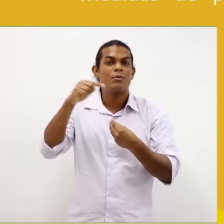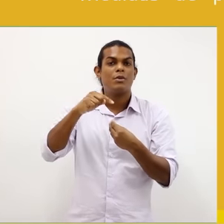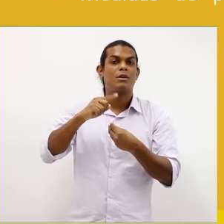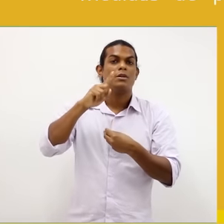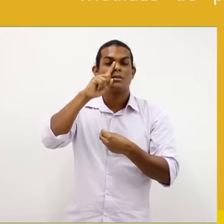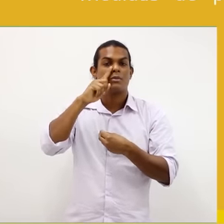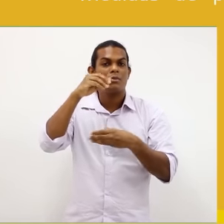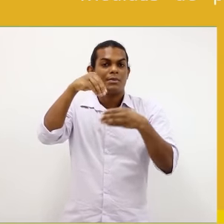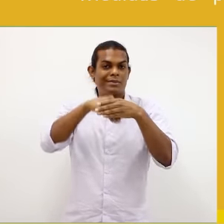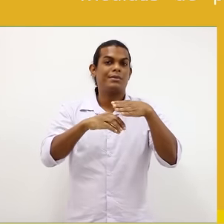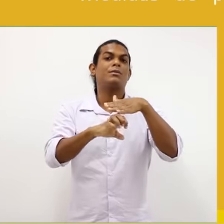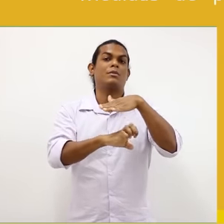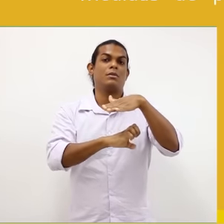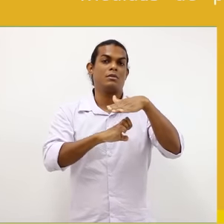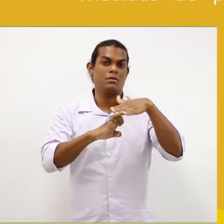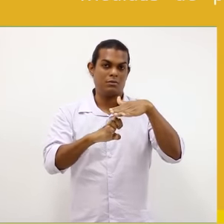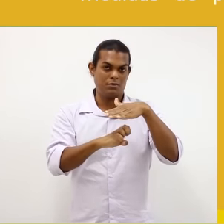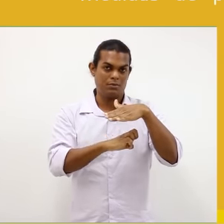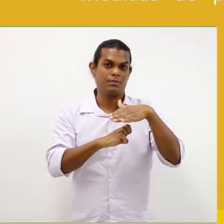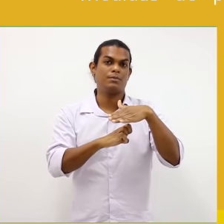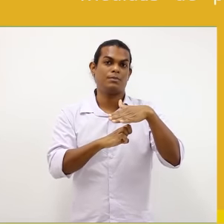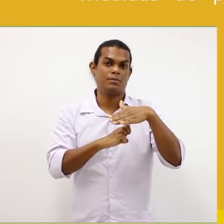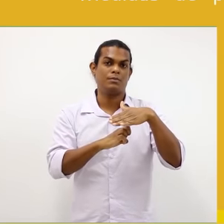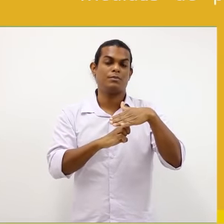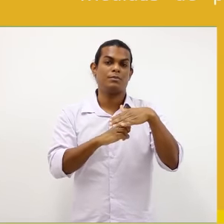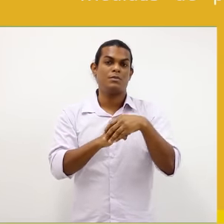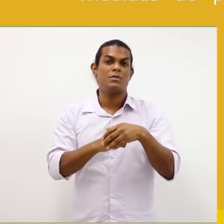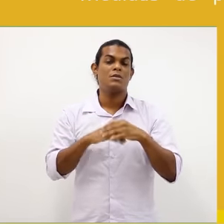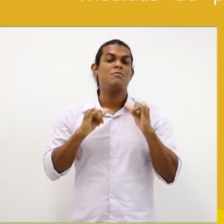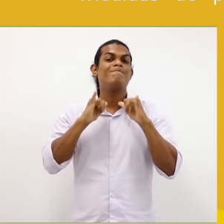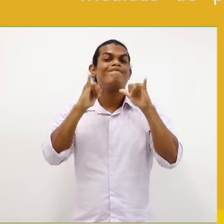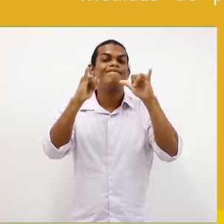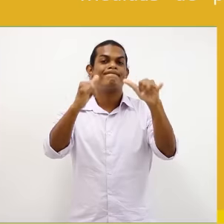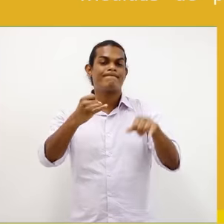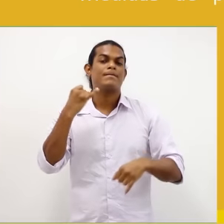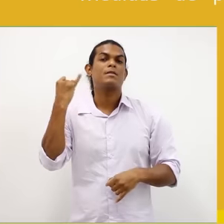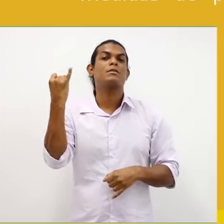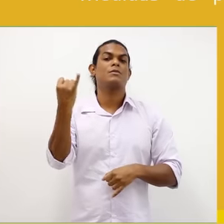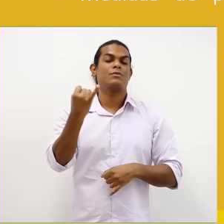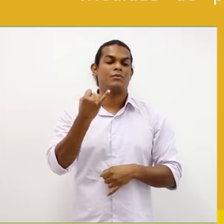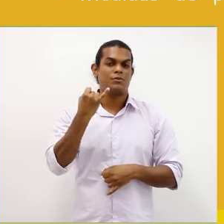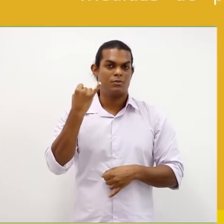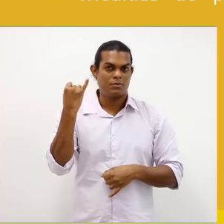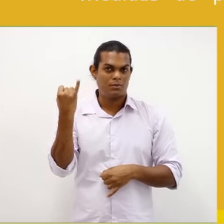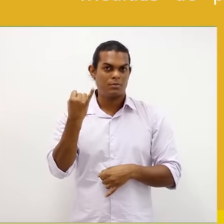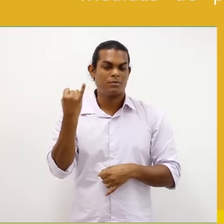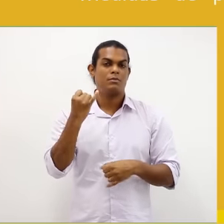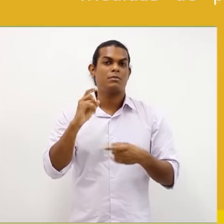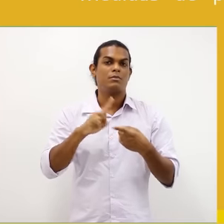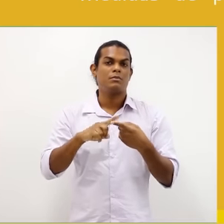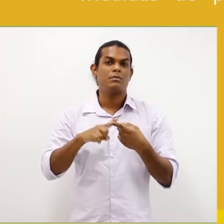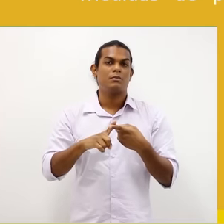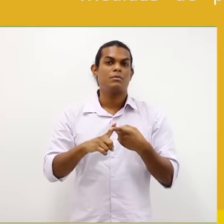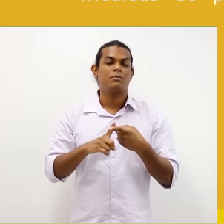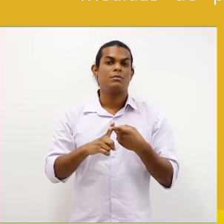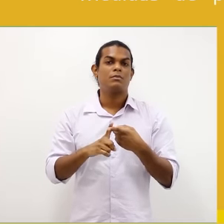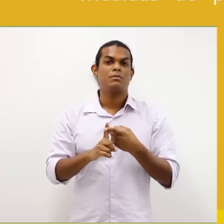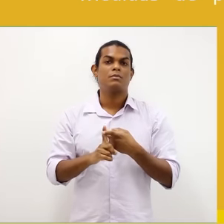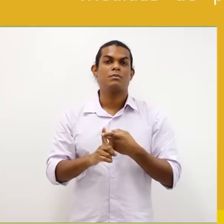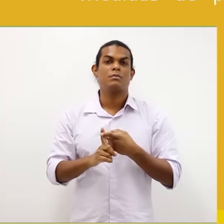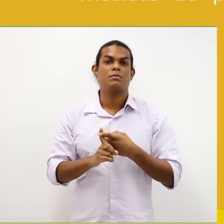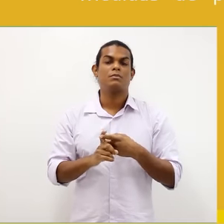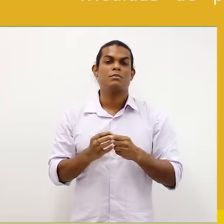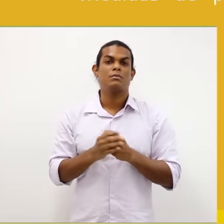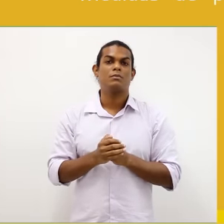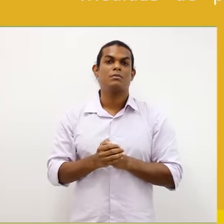outras informações que forem importantes para que haja uma reavaliação e uma revalidação do próprio programa, que ele é